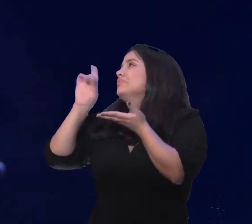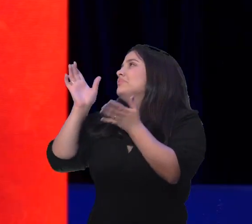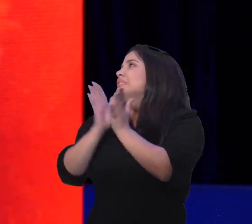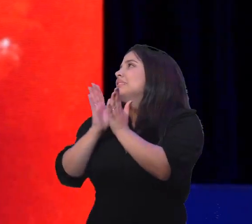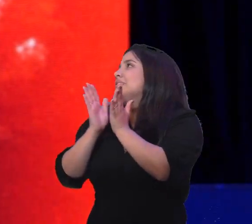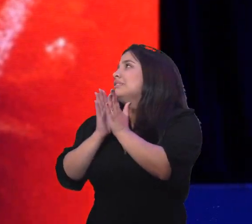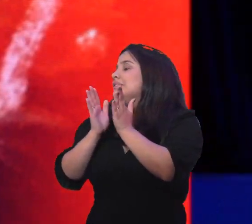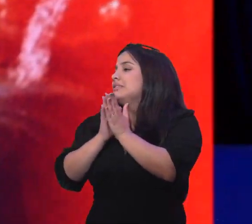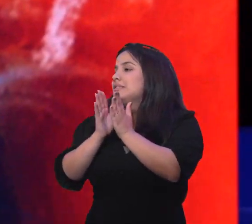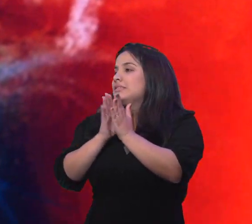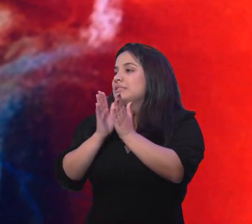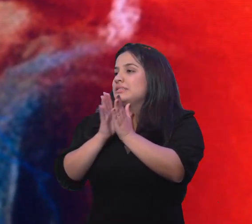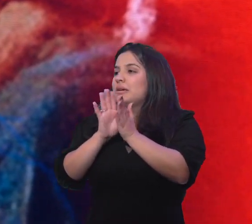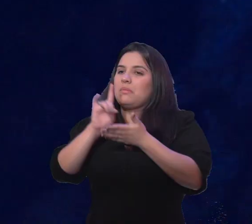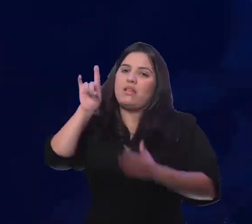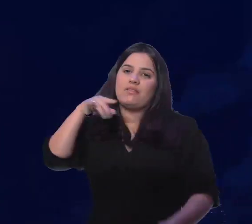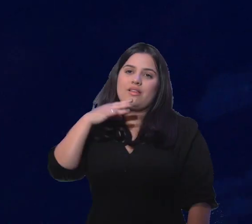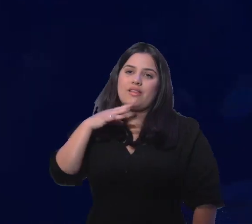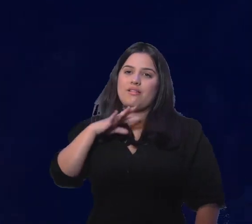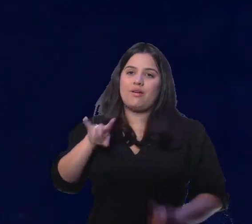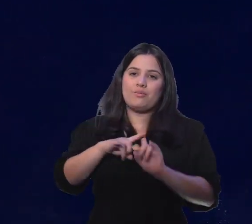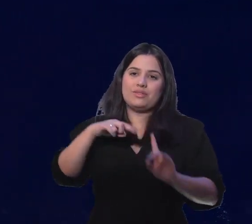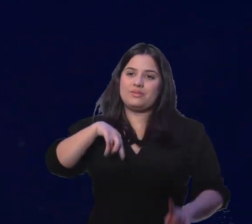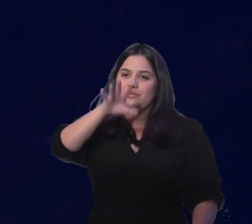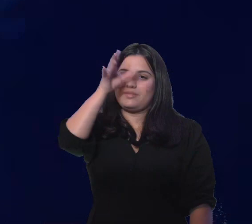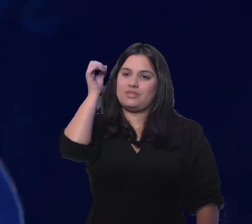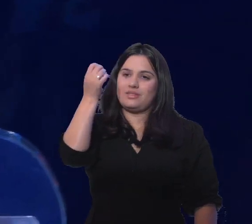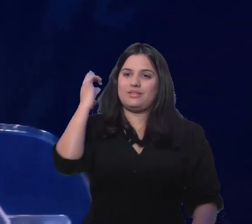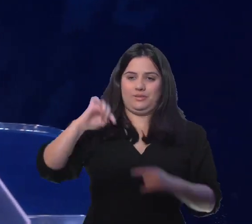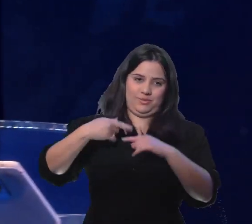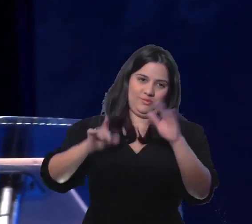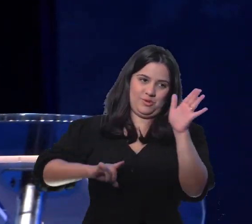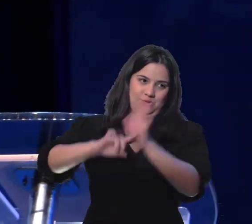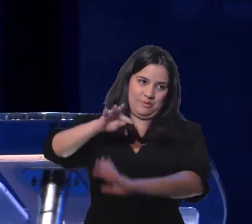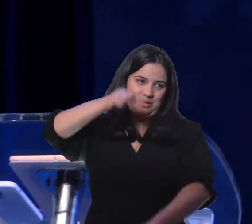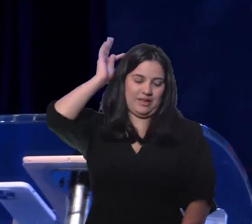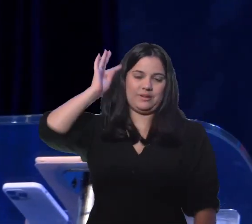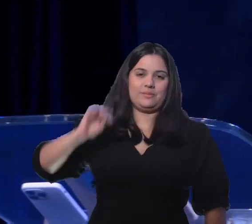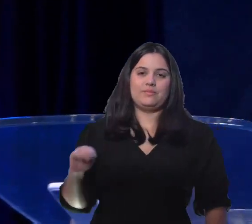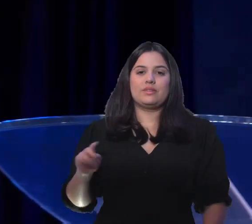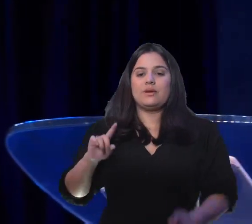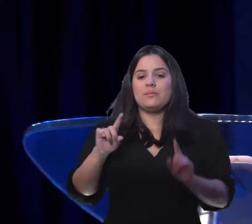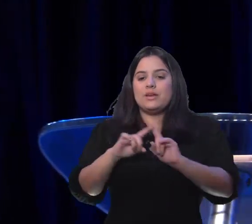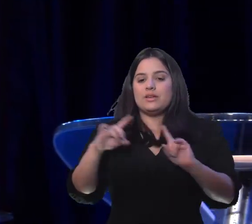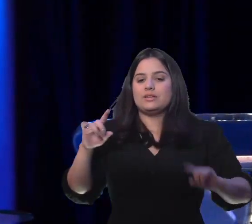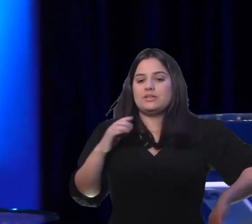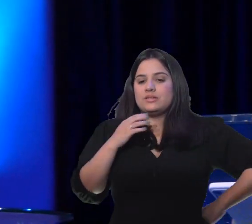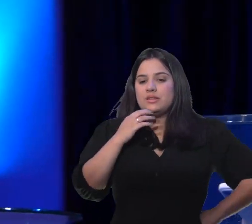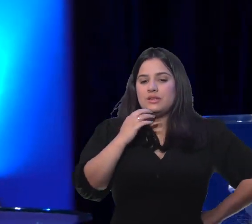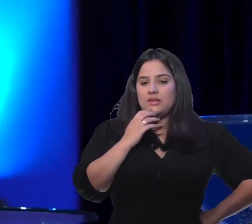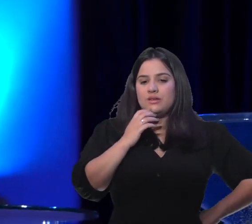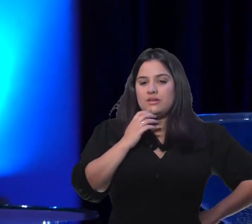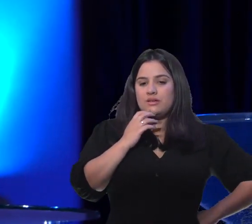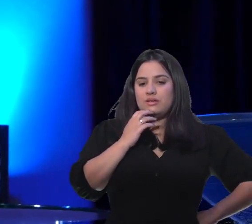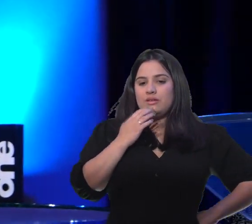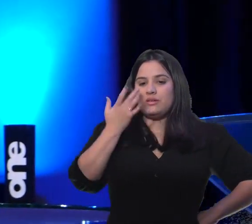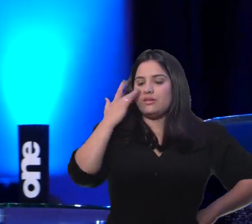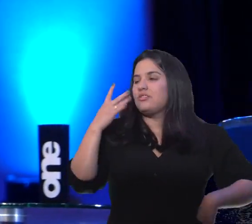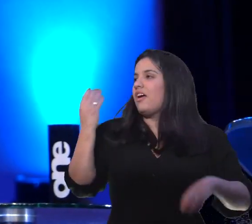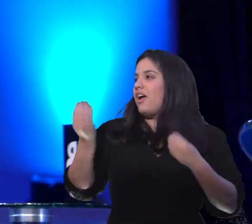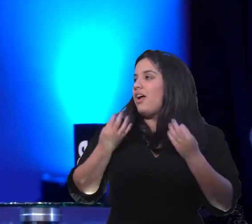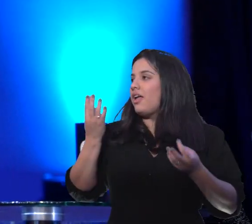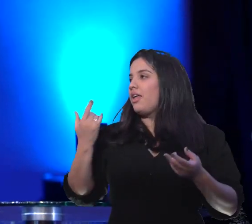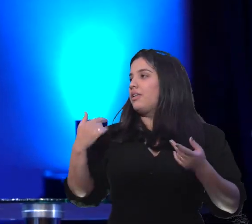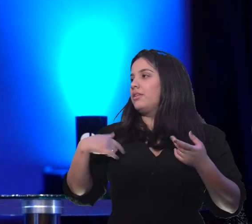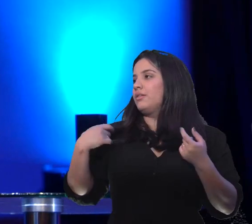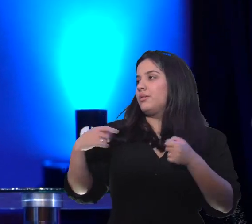A palavra é bem legal, mas eu esqueci. Depois vocês perguntam para ele. Mas era alguma coisa tipo... Não sei o que eu